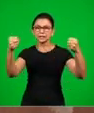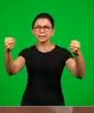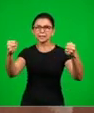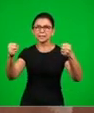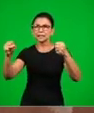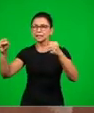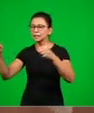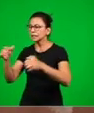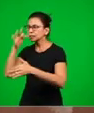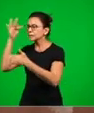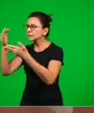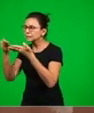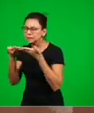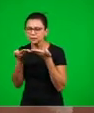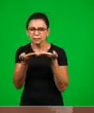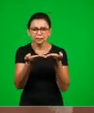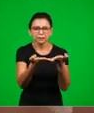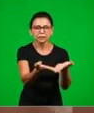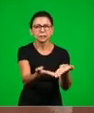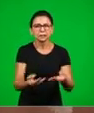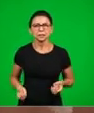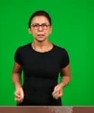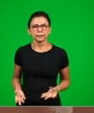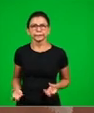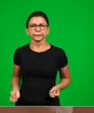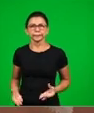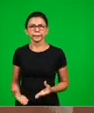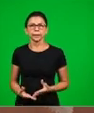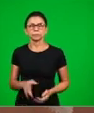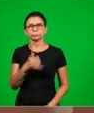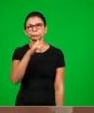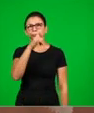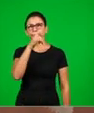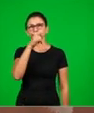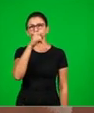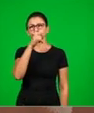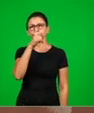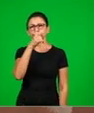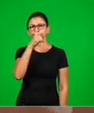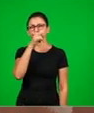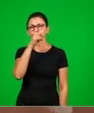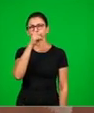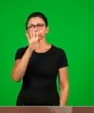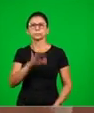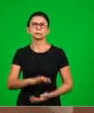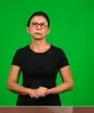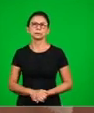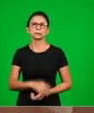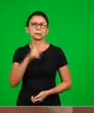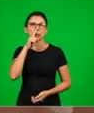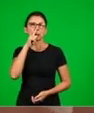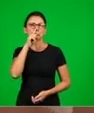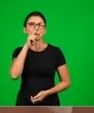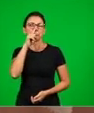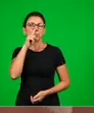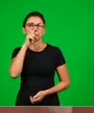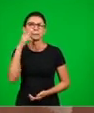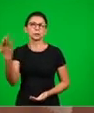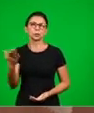geladeira, gasto a energia, gasto a geladeira, arriscada pegar fogo, ela fica 24 horas